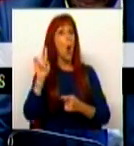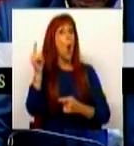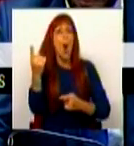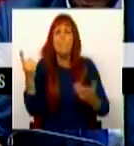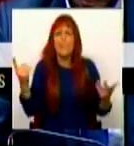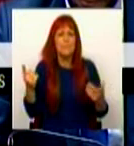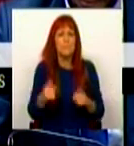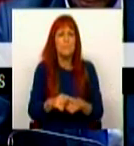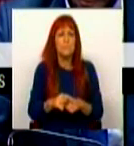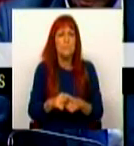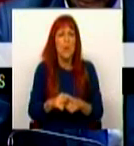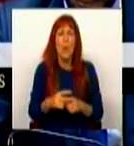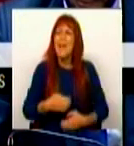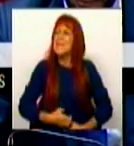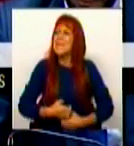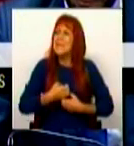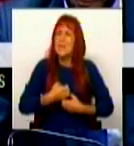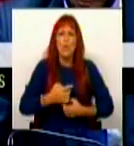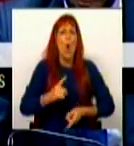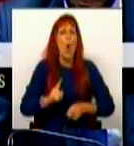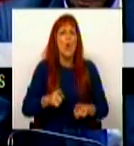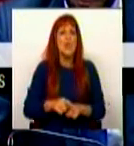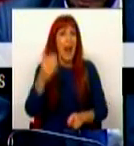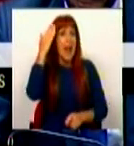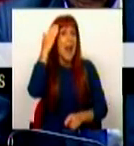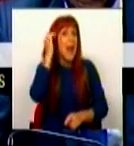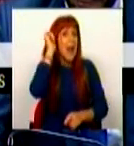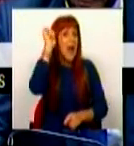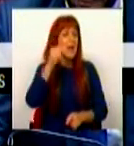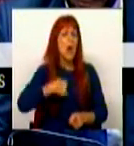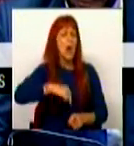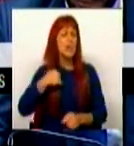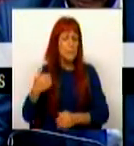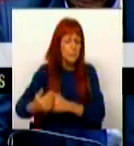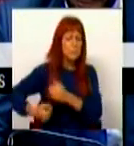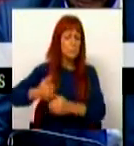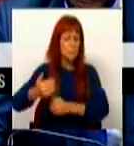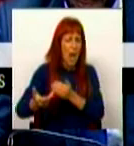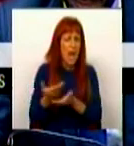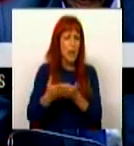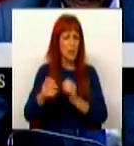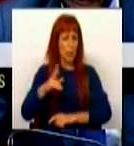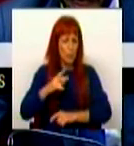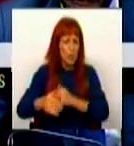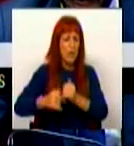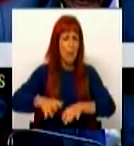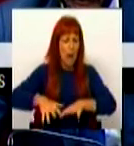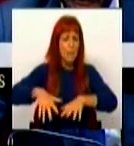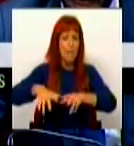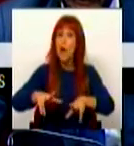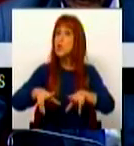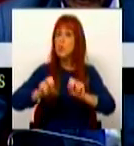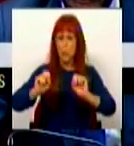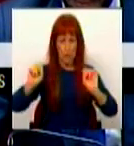fosse dar o sentido daquilo que era a projeção com que nós víamos a economia portuguesa a evoluir.